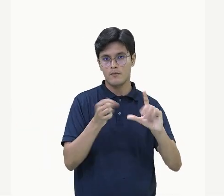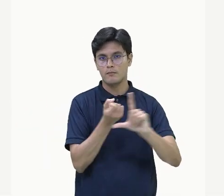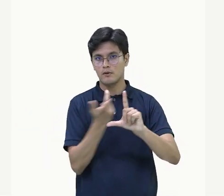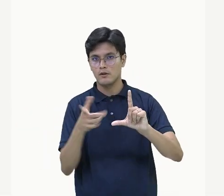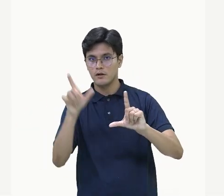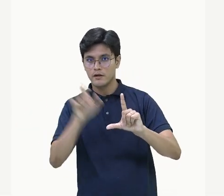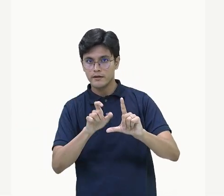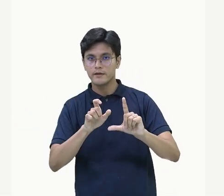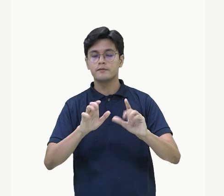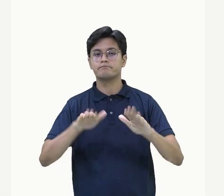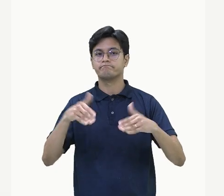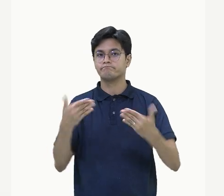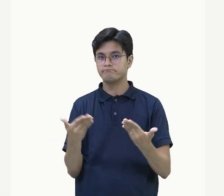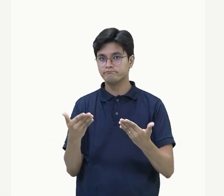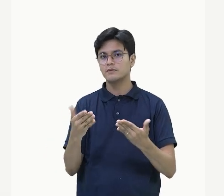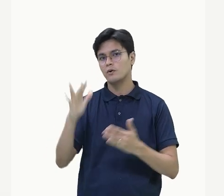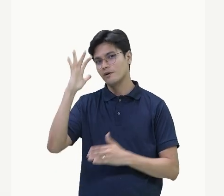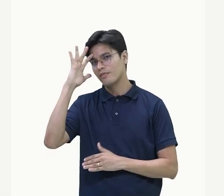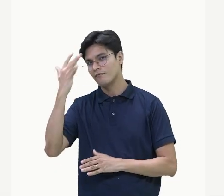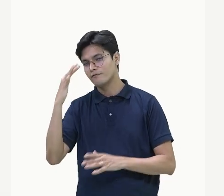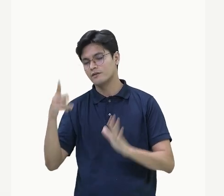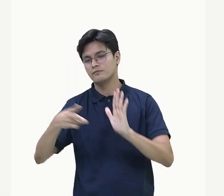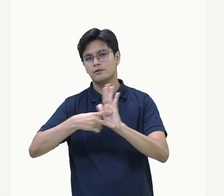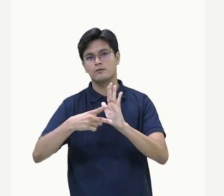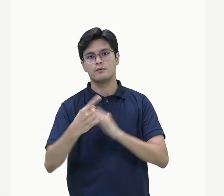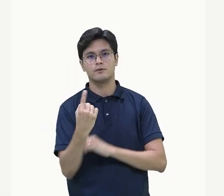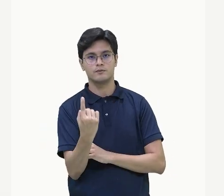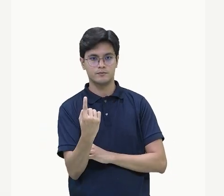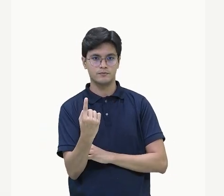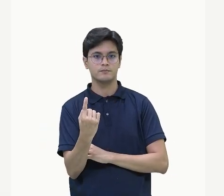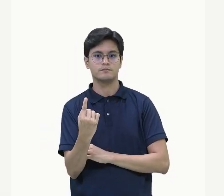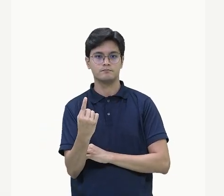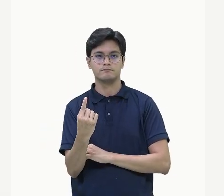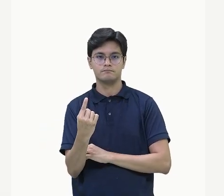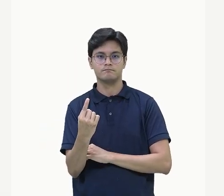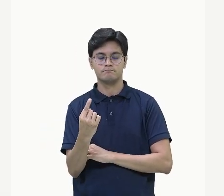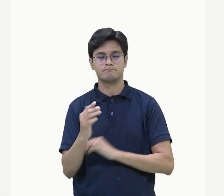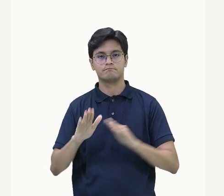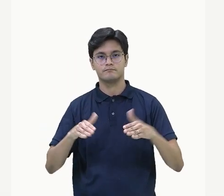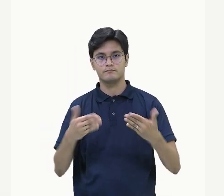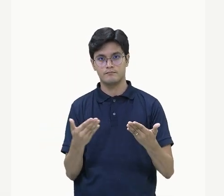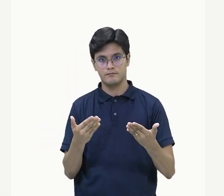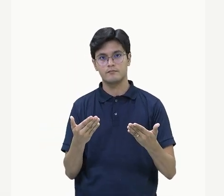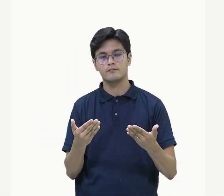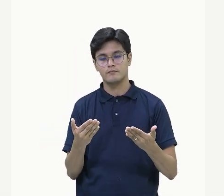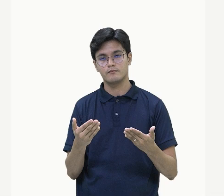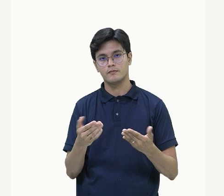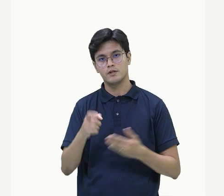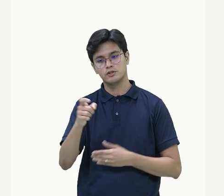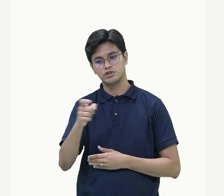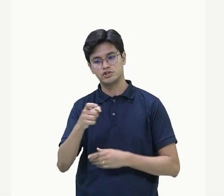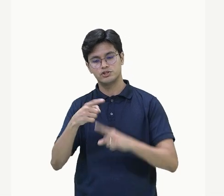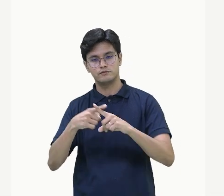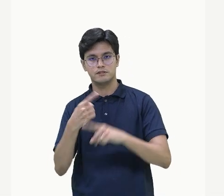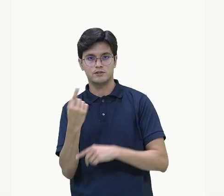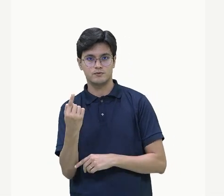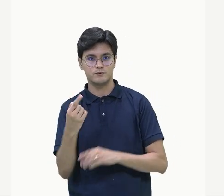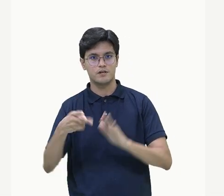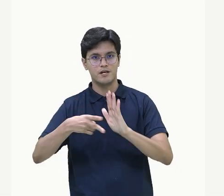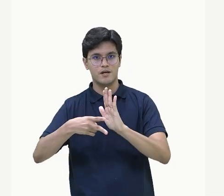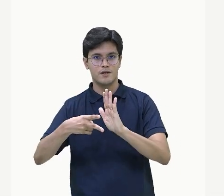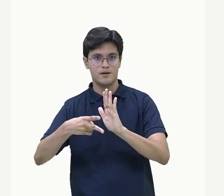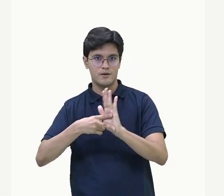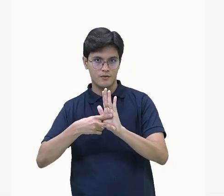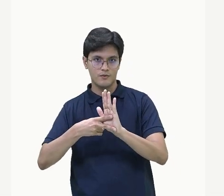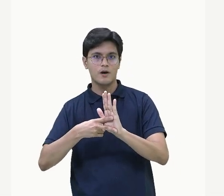1. Então, x vezes logaritmo de a na base a é igual a x vezes 1, que é igual ao